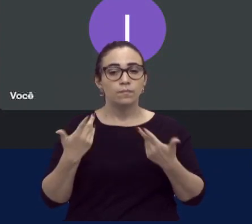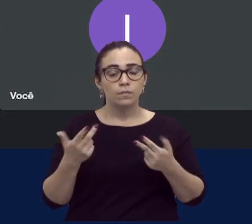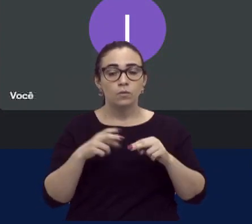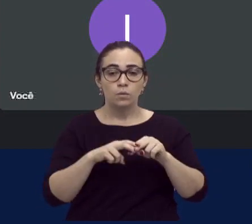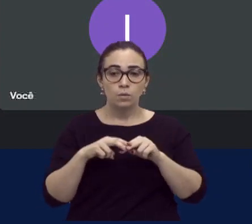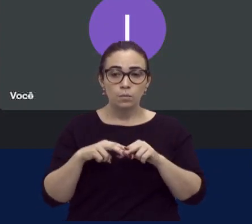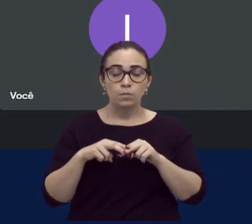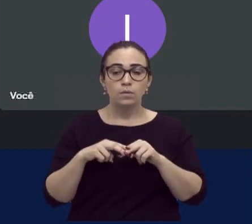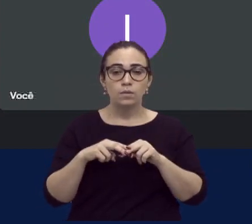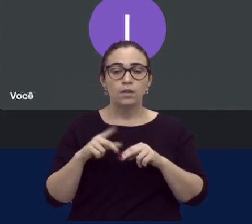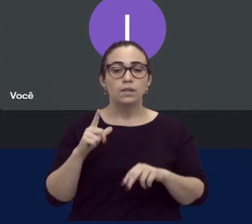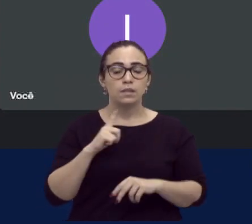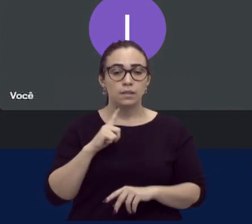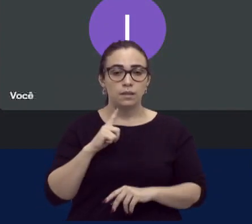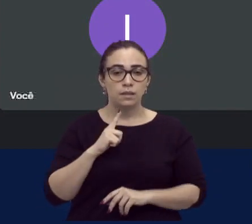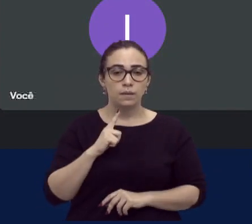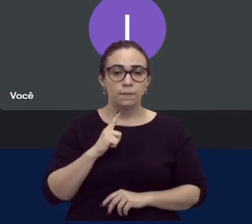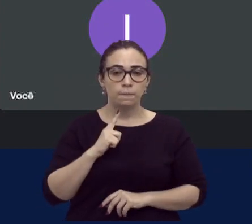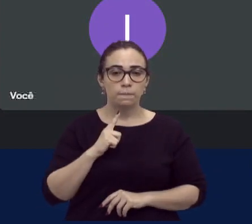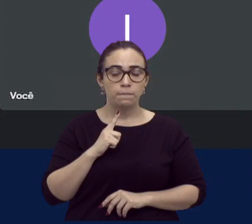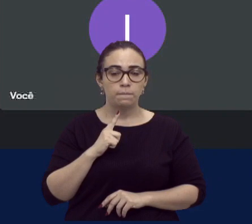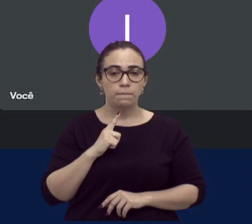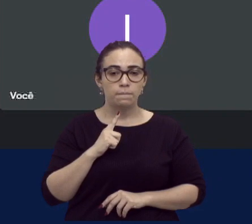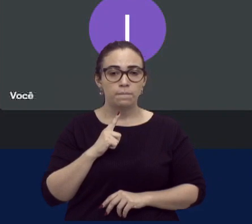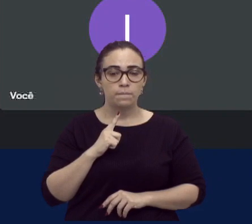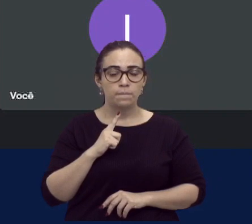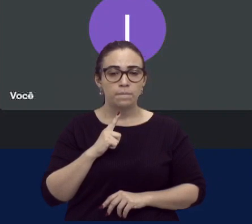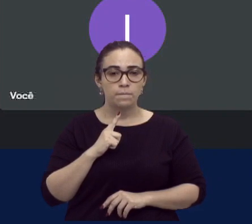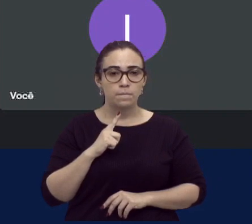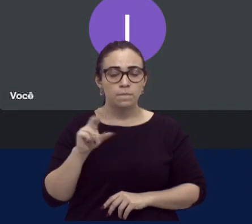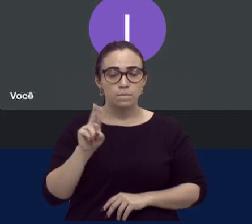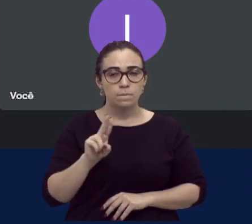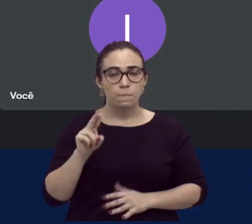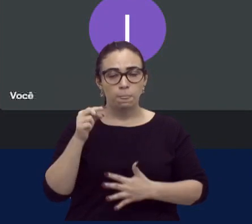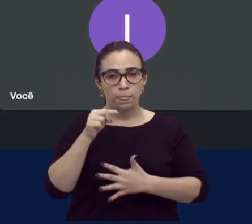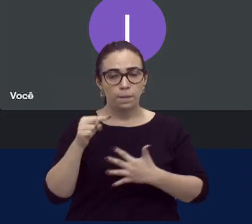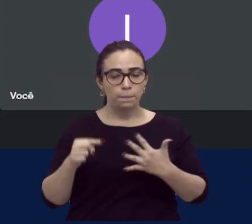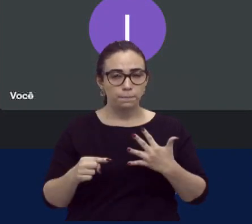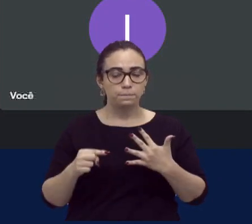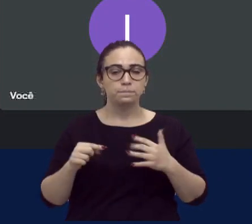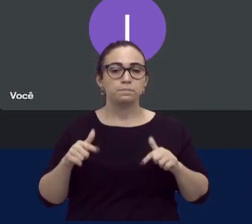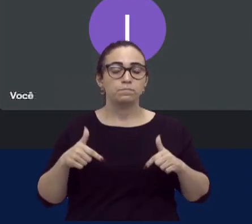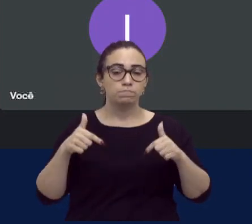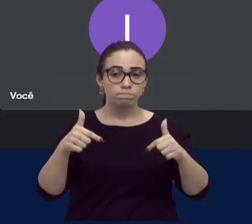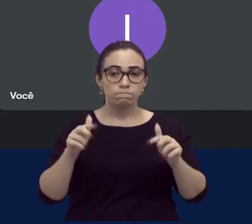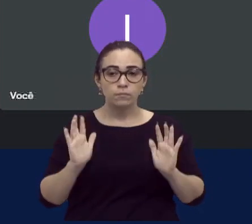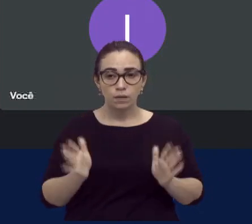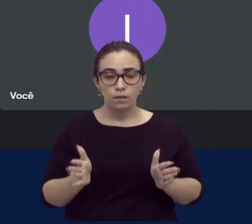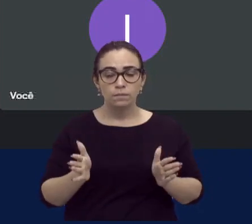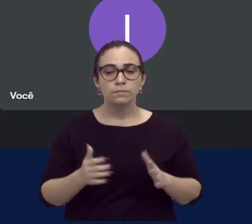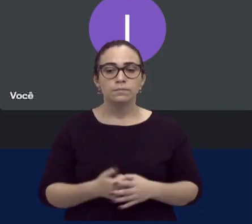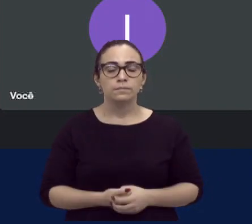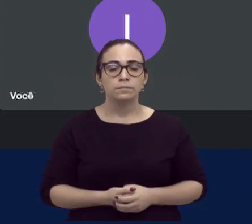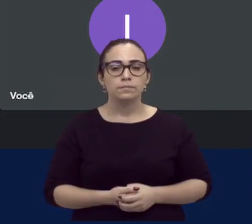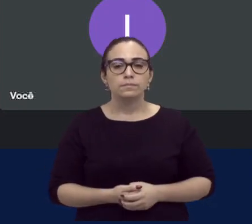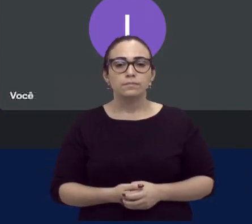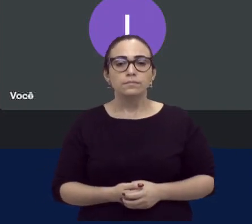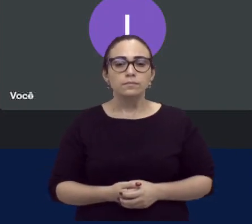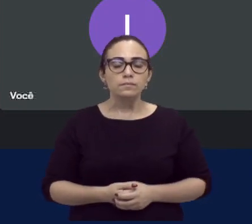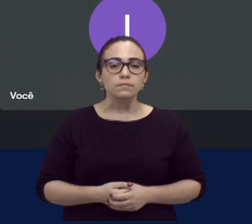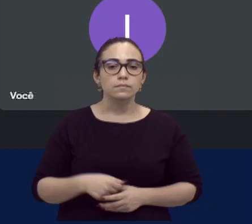nós temos alguns instrumentos, algumas iniciativas, e certamente o campo